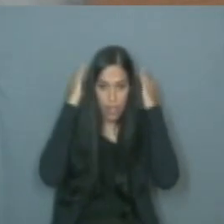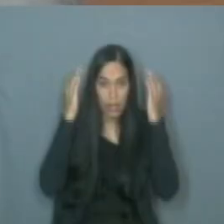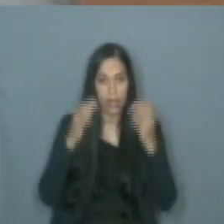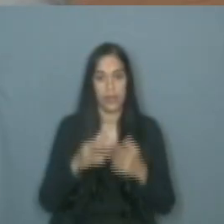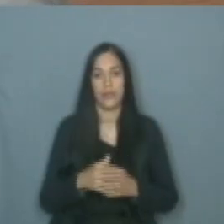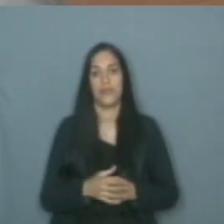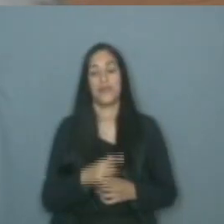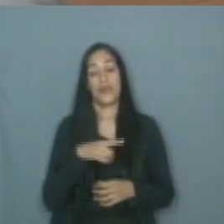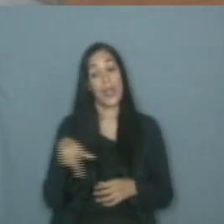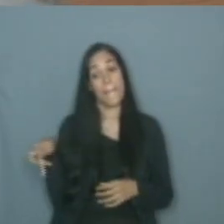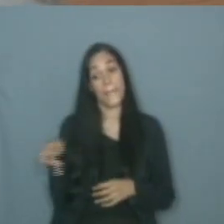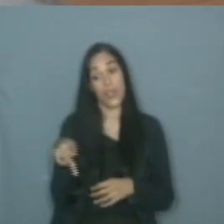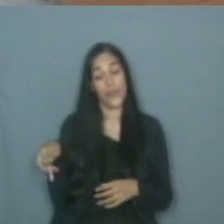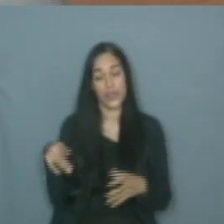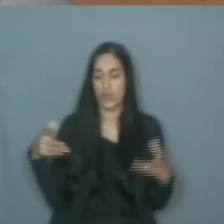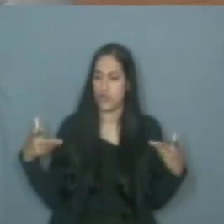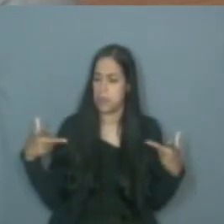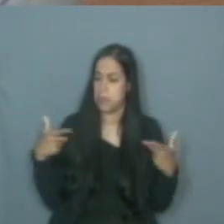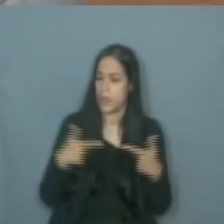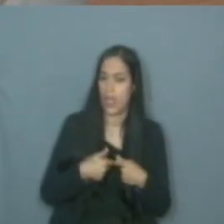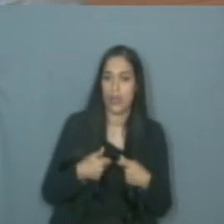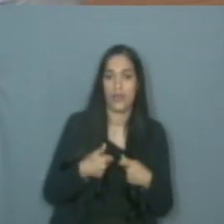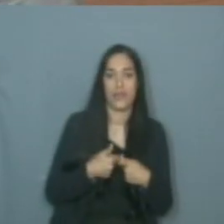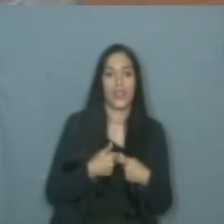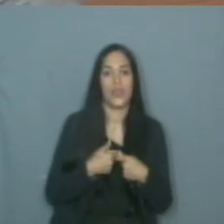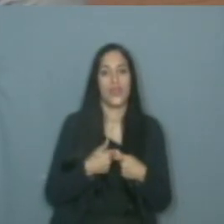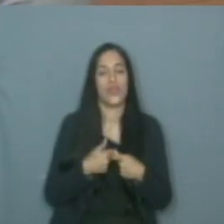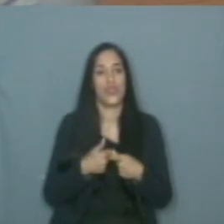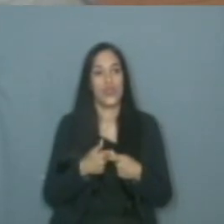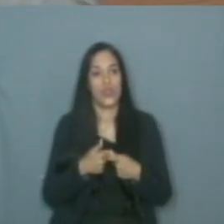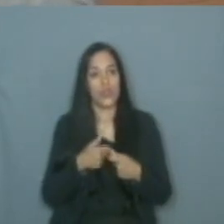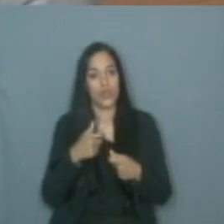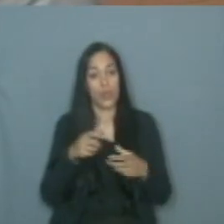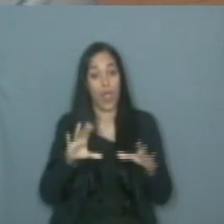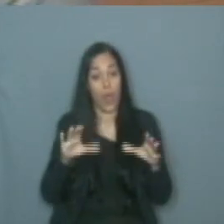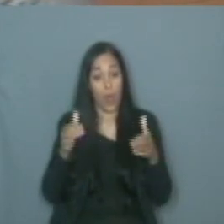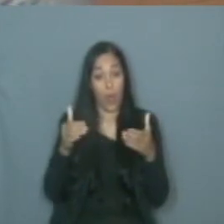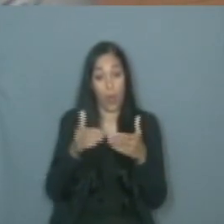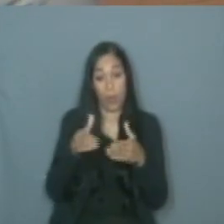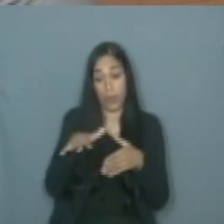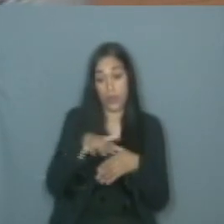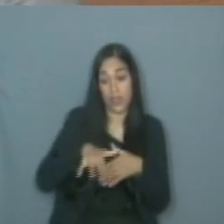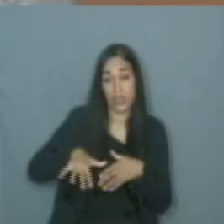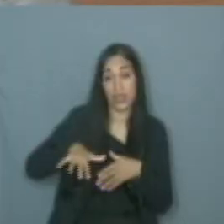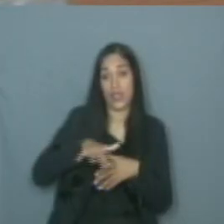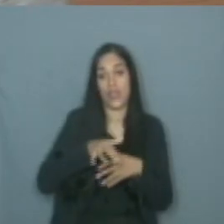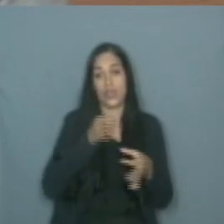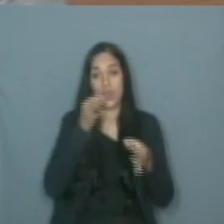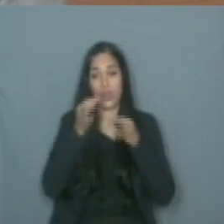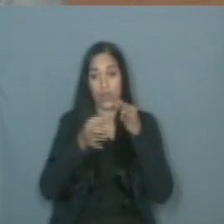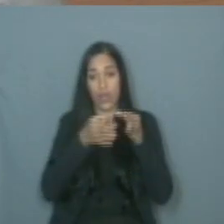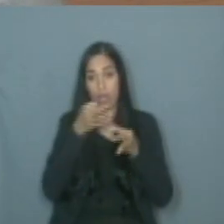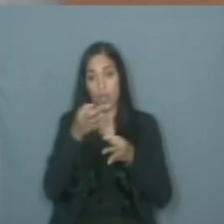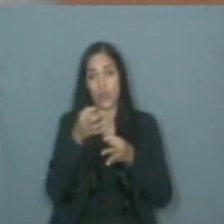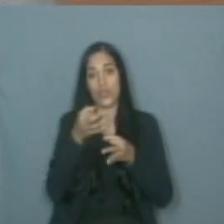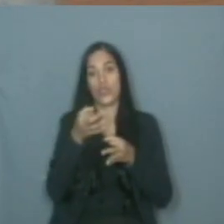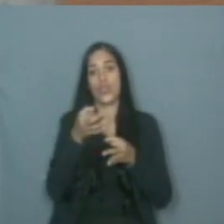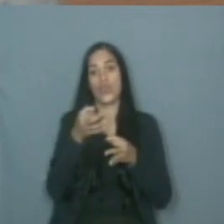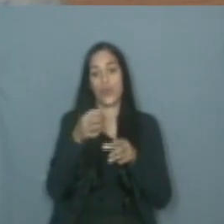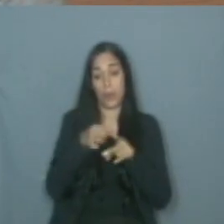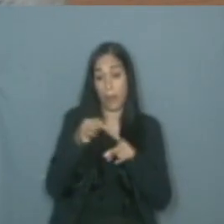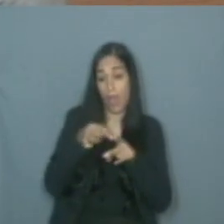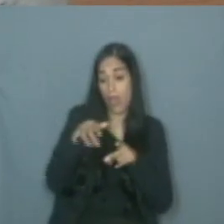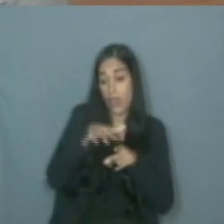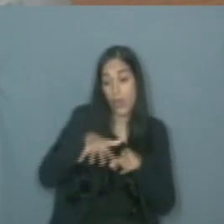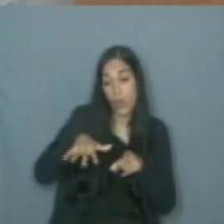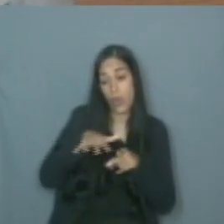professores maravilhosos. Eu nunca vi uma comunidade inteira só ter elogio para uma